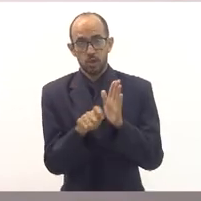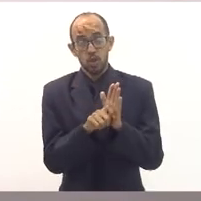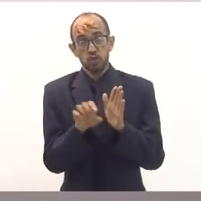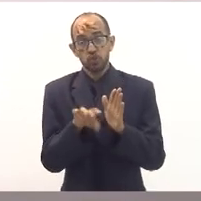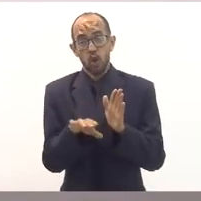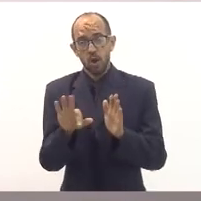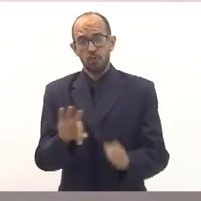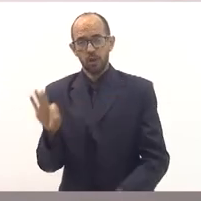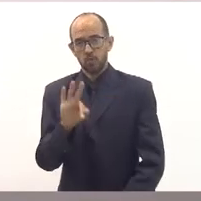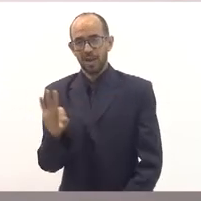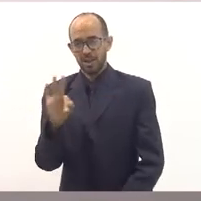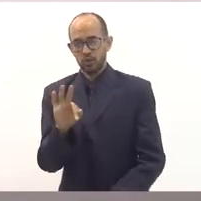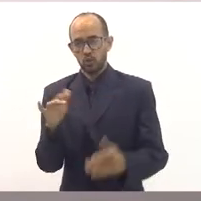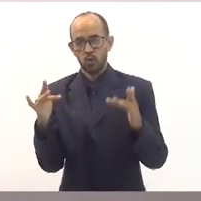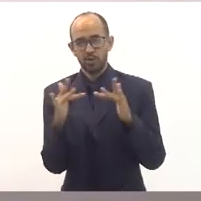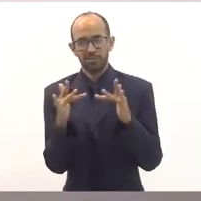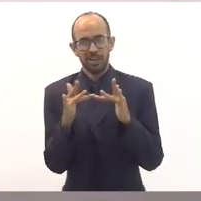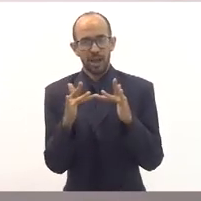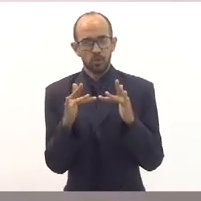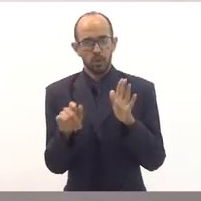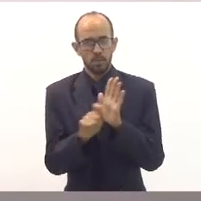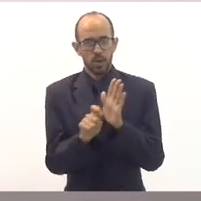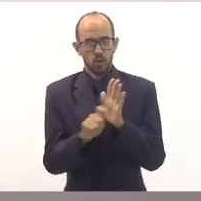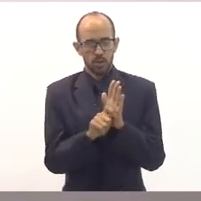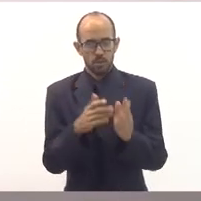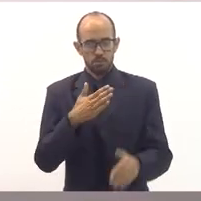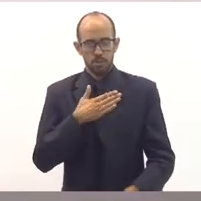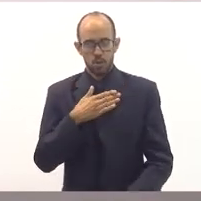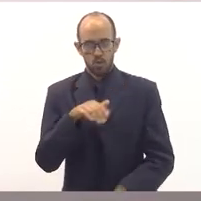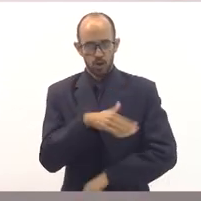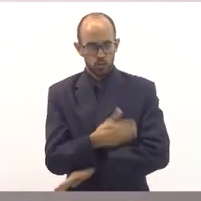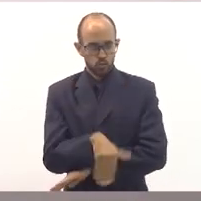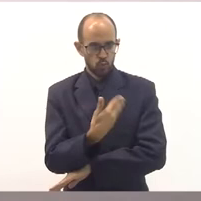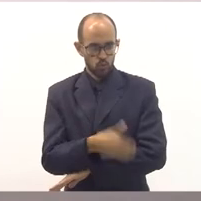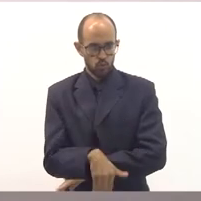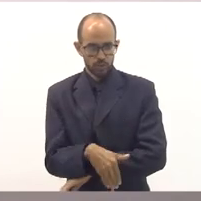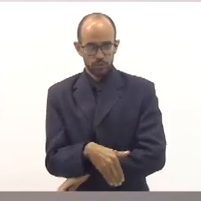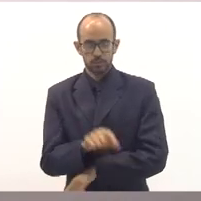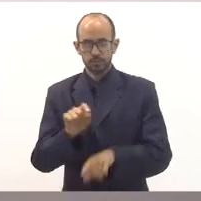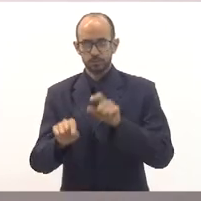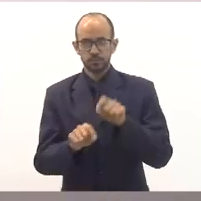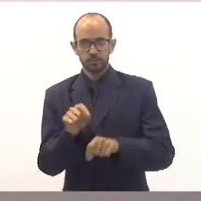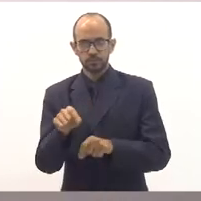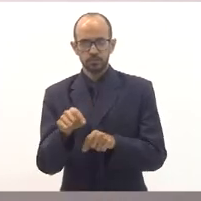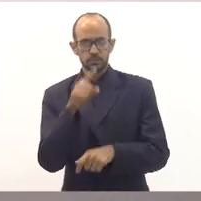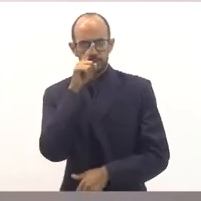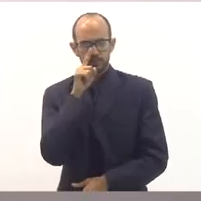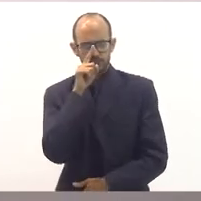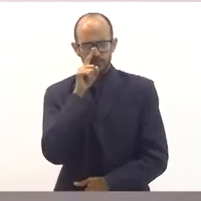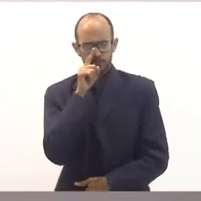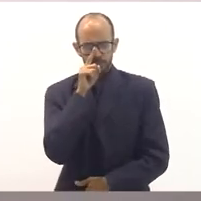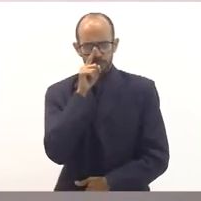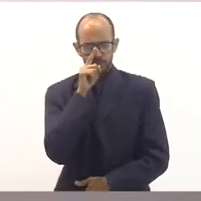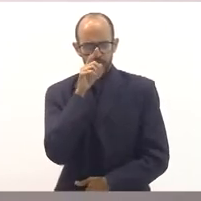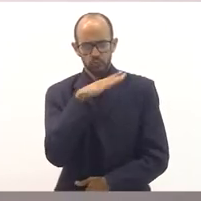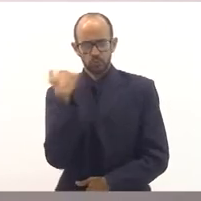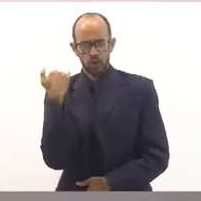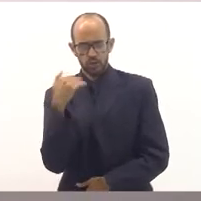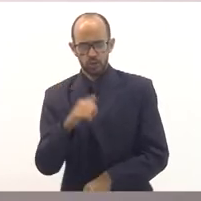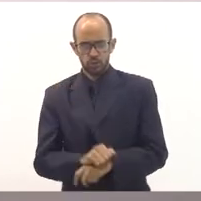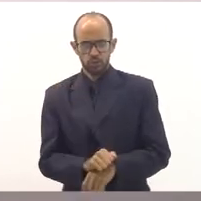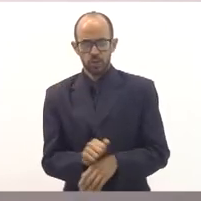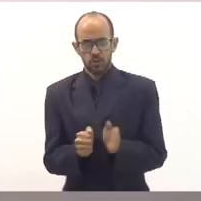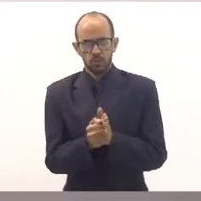porque o contato que eu tinha com a maconha na nas ruas era era de perigo de morte Então